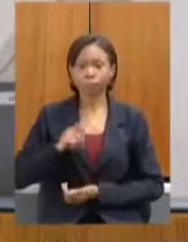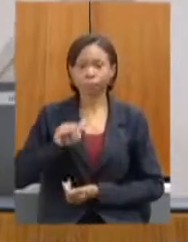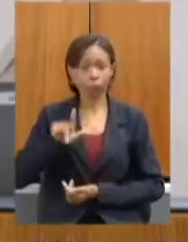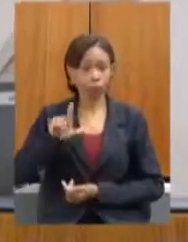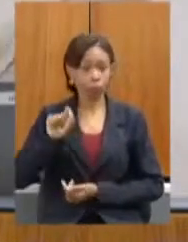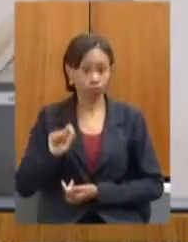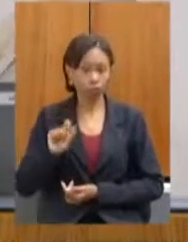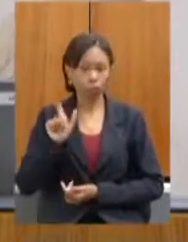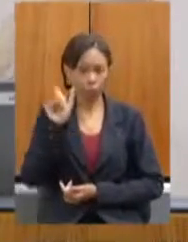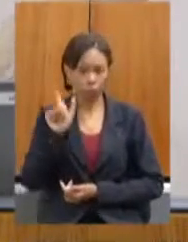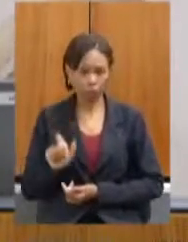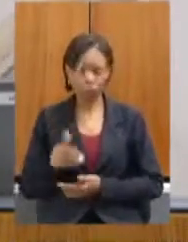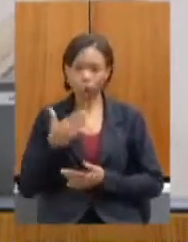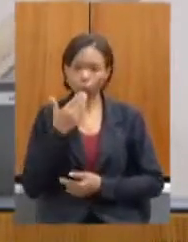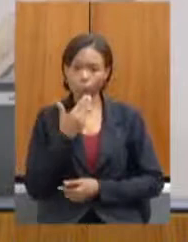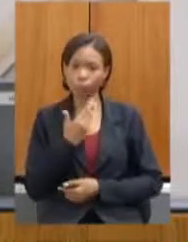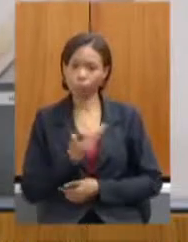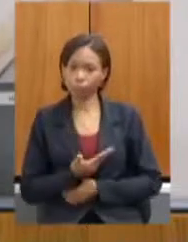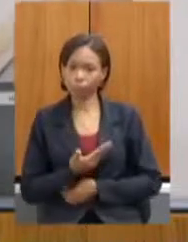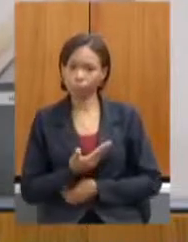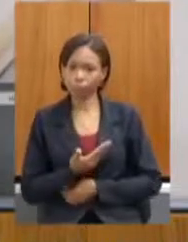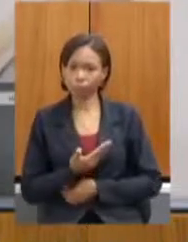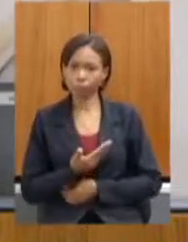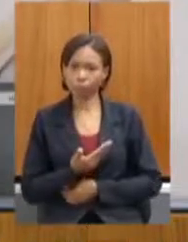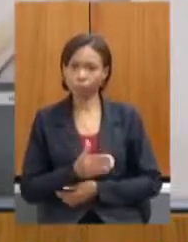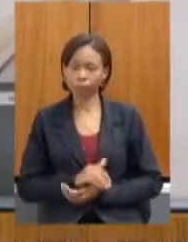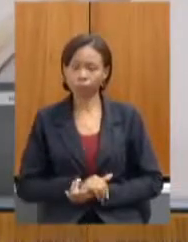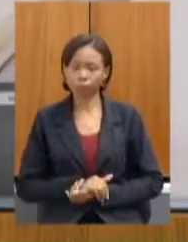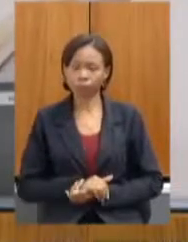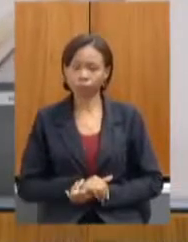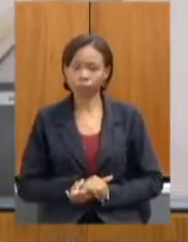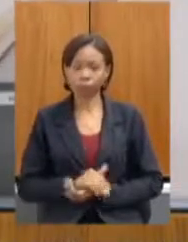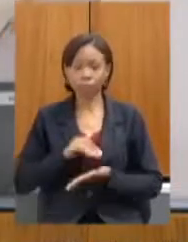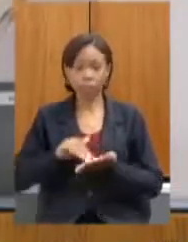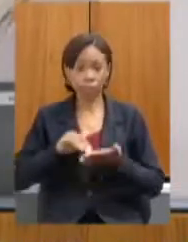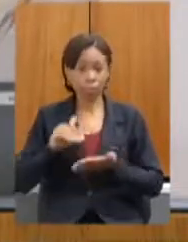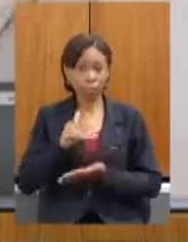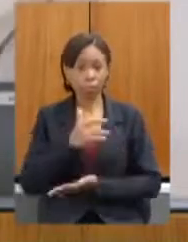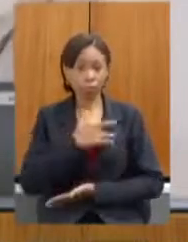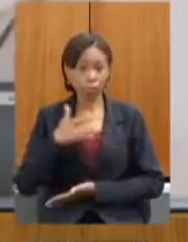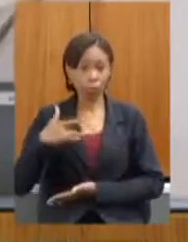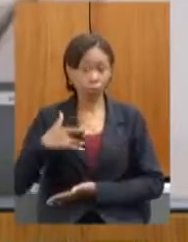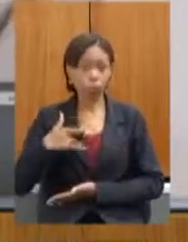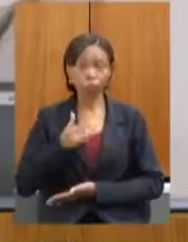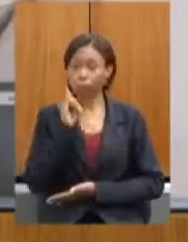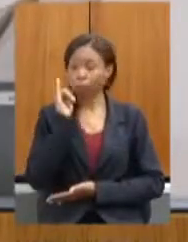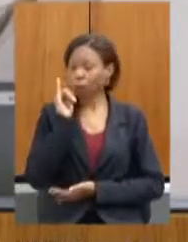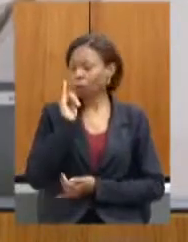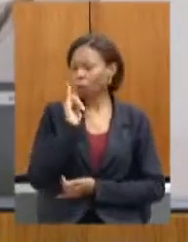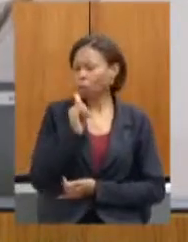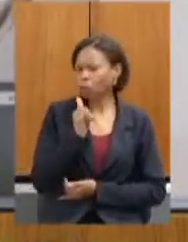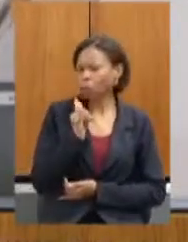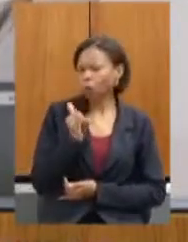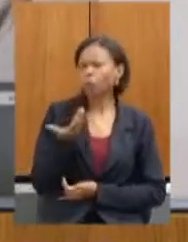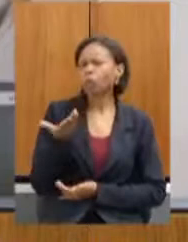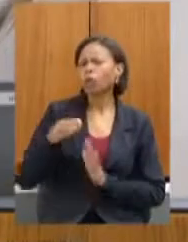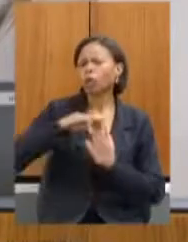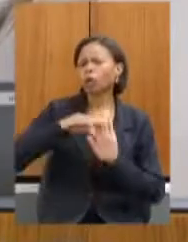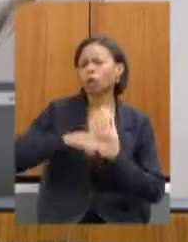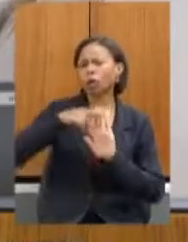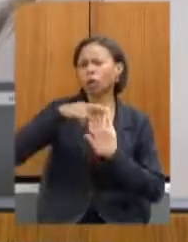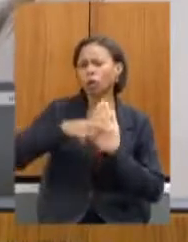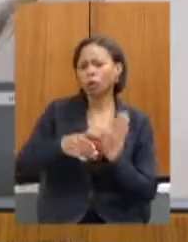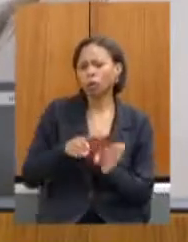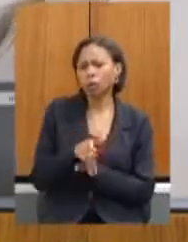Paulo solicitando que a secretaria do estado de saúde informa esta casa o protocolo para